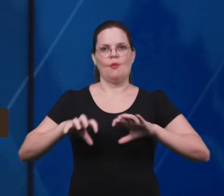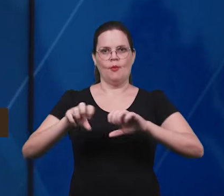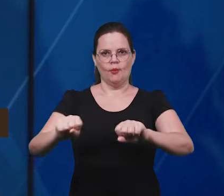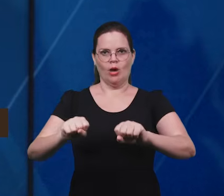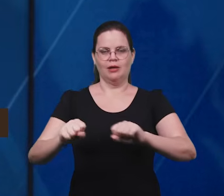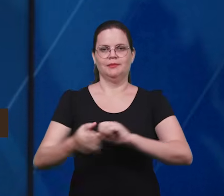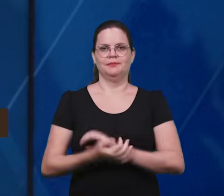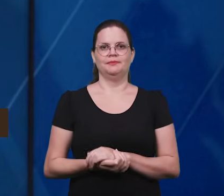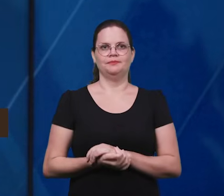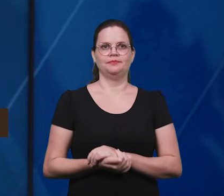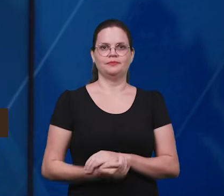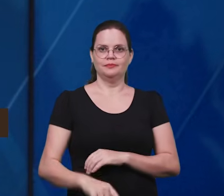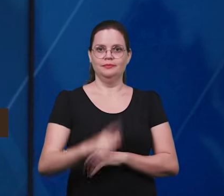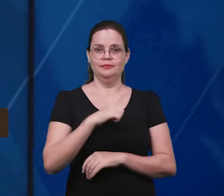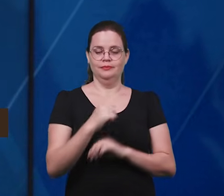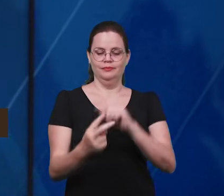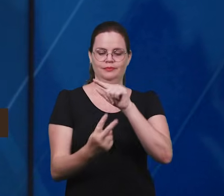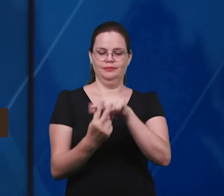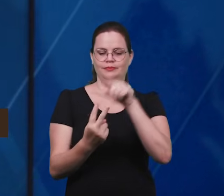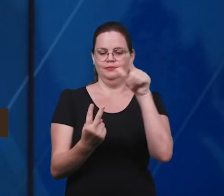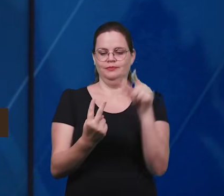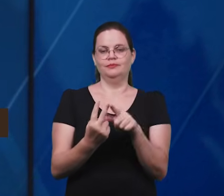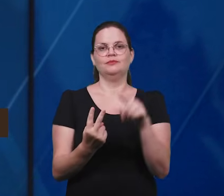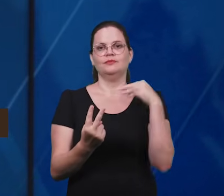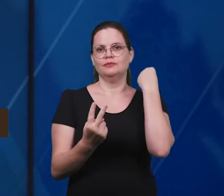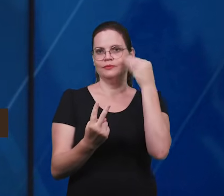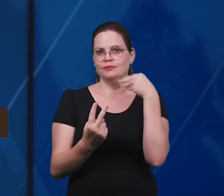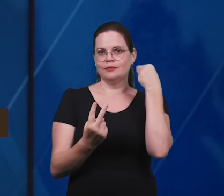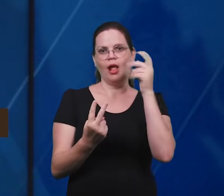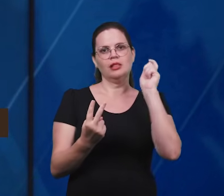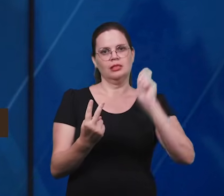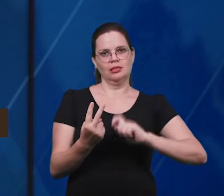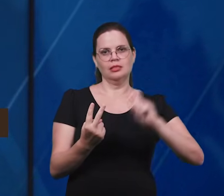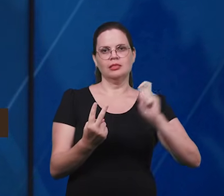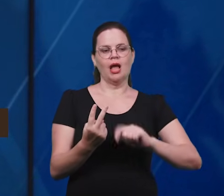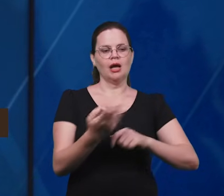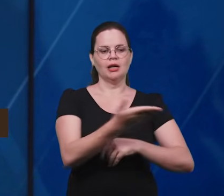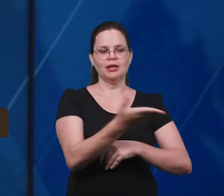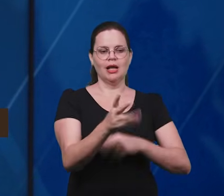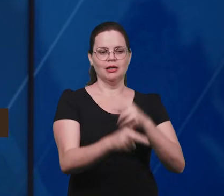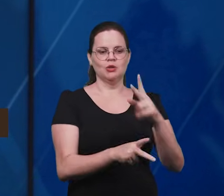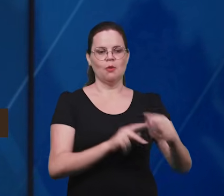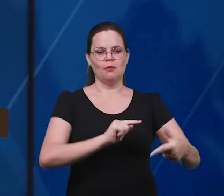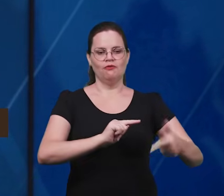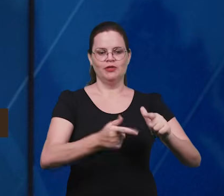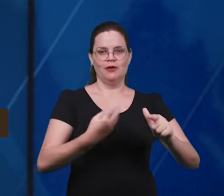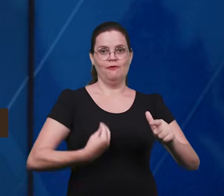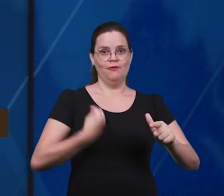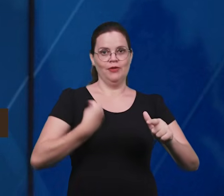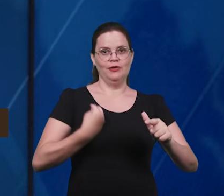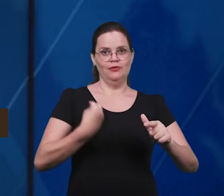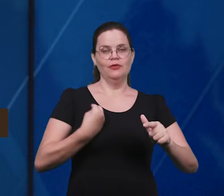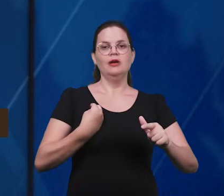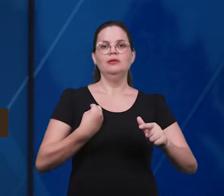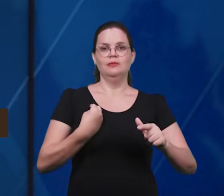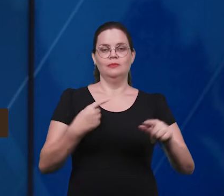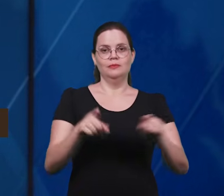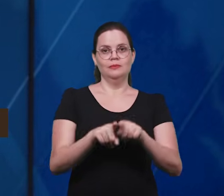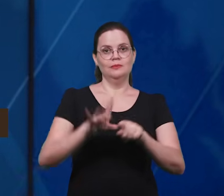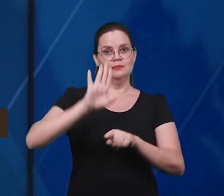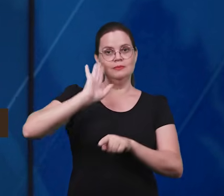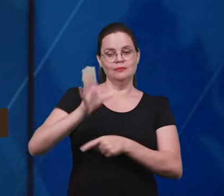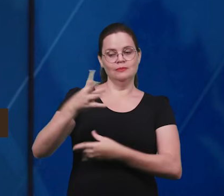lições foram extraídas das experiências do povo de Deus em suas jornadas já na terra prometida,